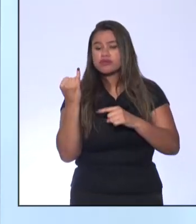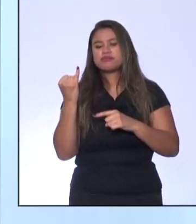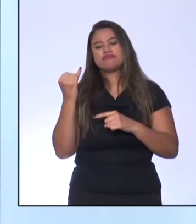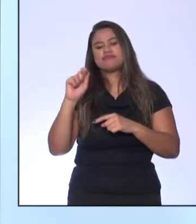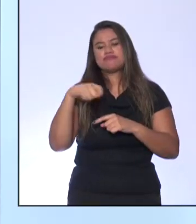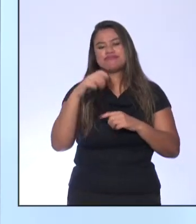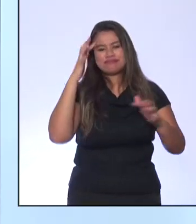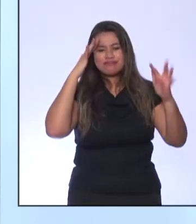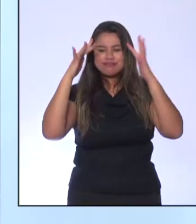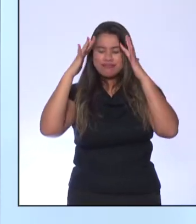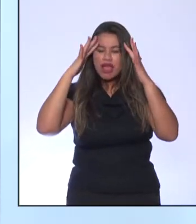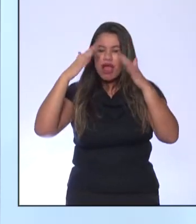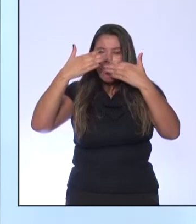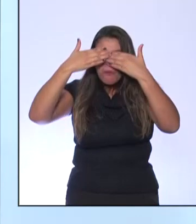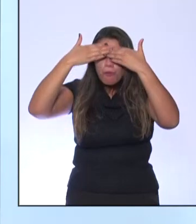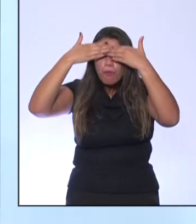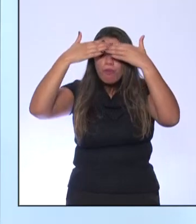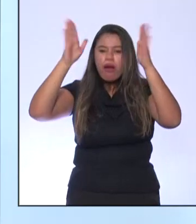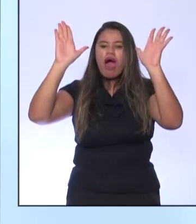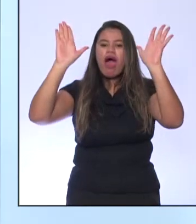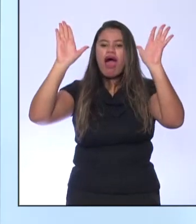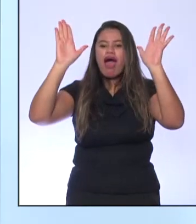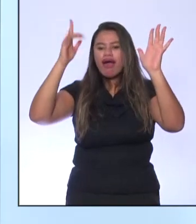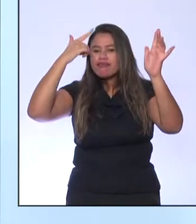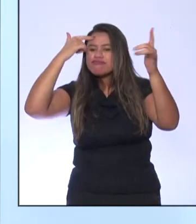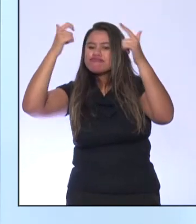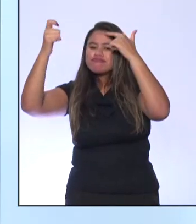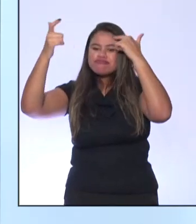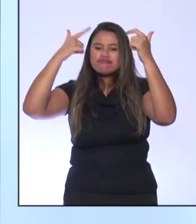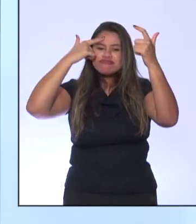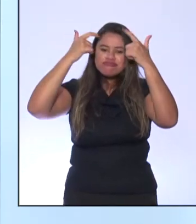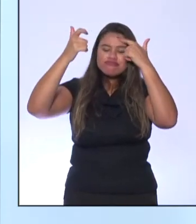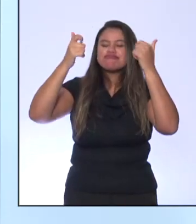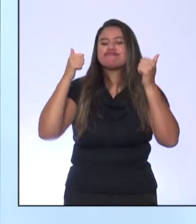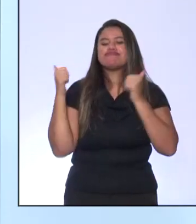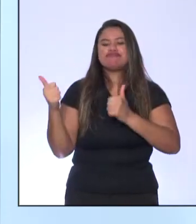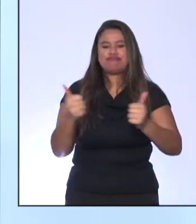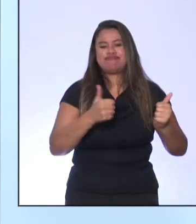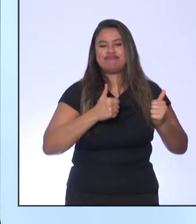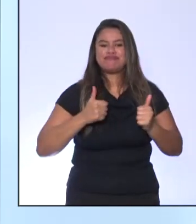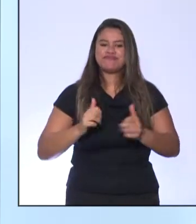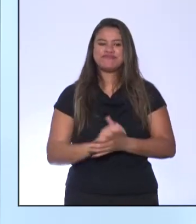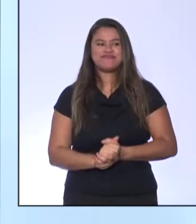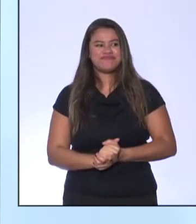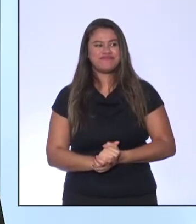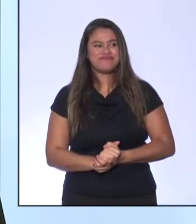essas ideias de todas as pessoas que querem o bem de vocês.